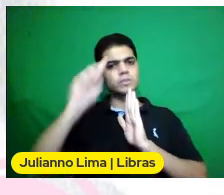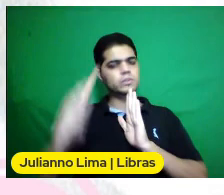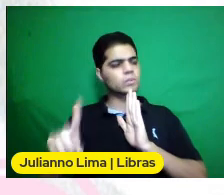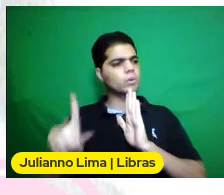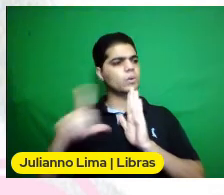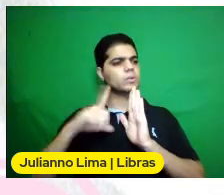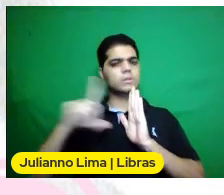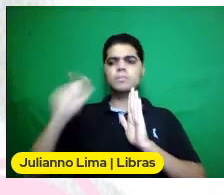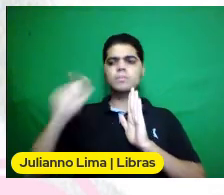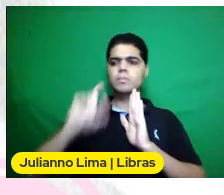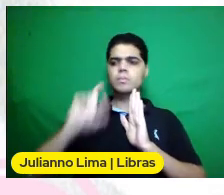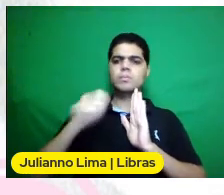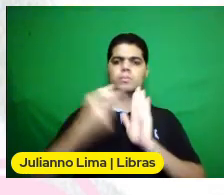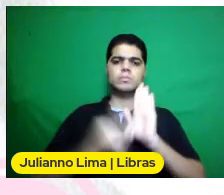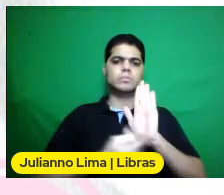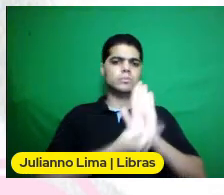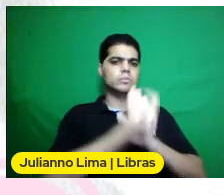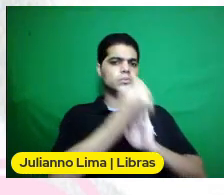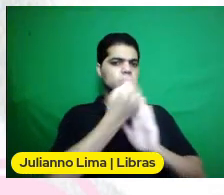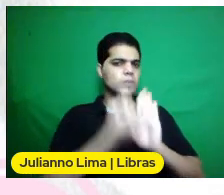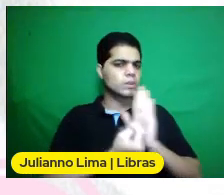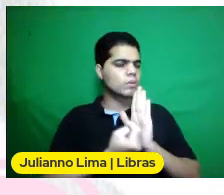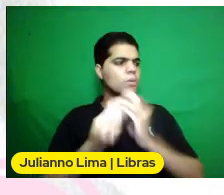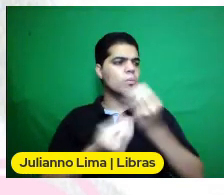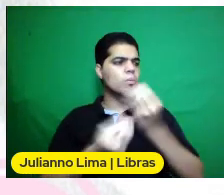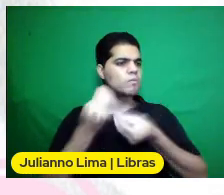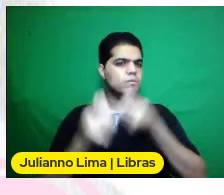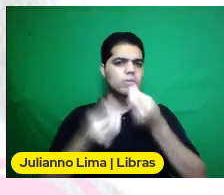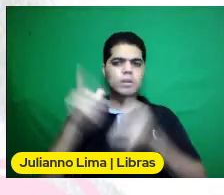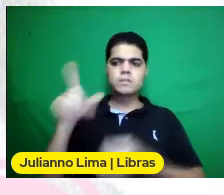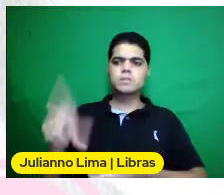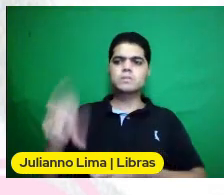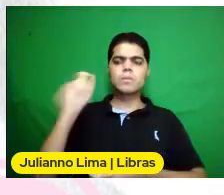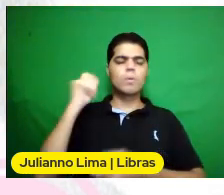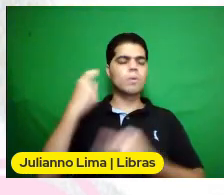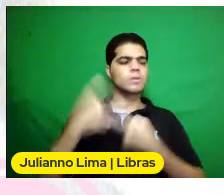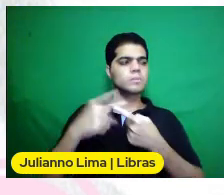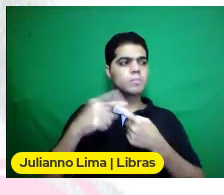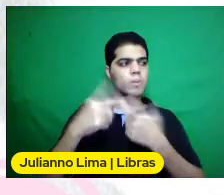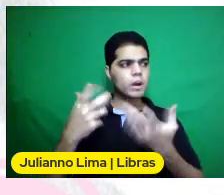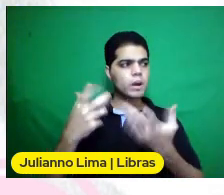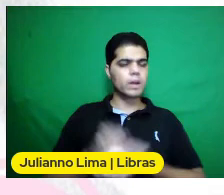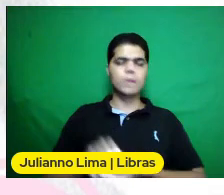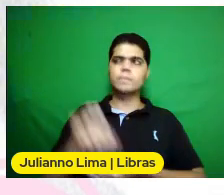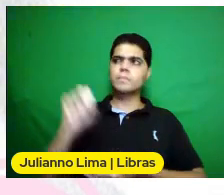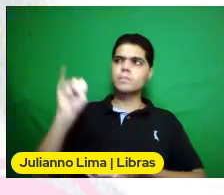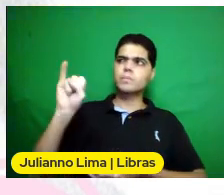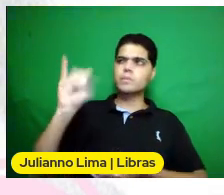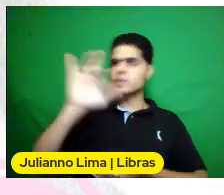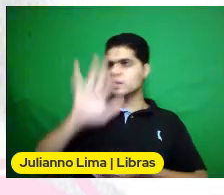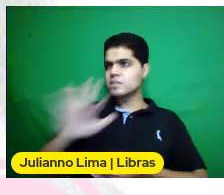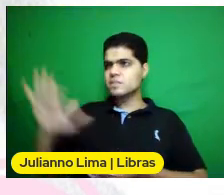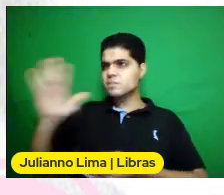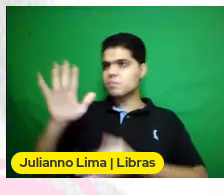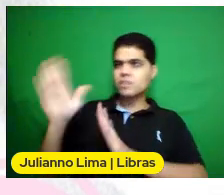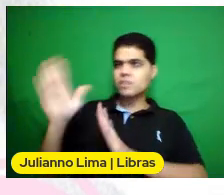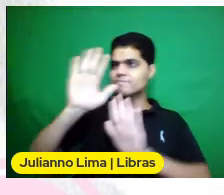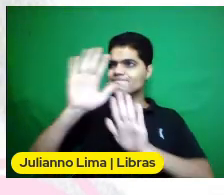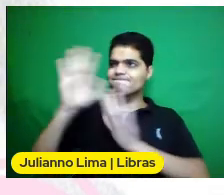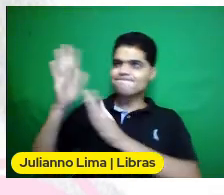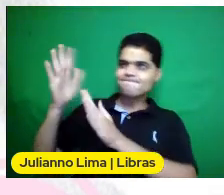do ilustrador, que escolhas? Por que, que essa imagem está com esse ângulo, né, com essa